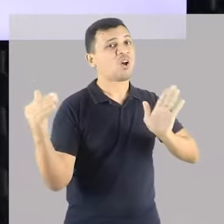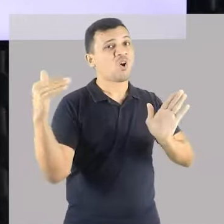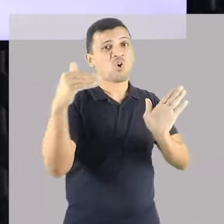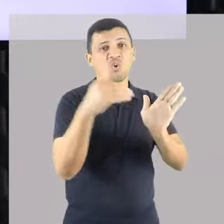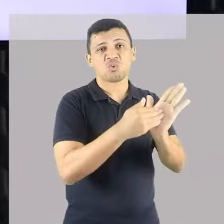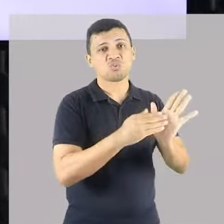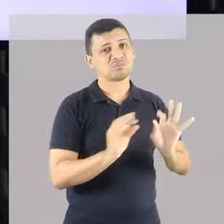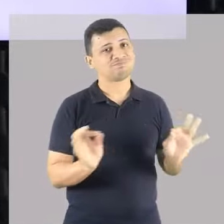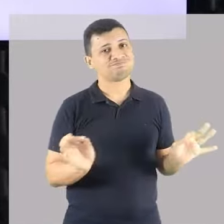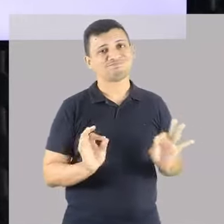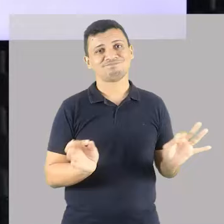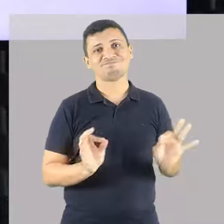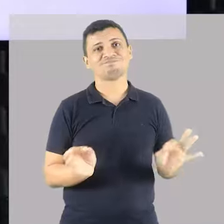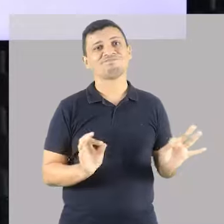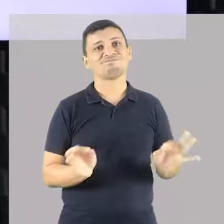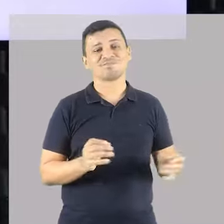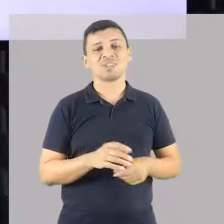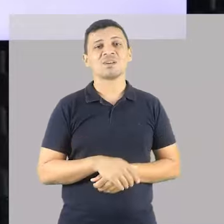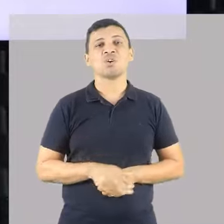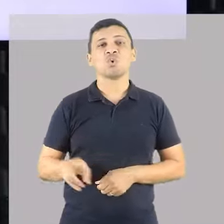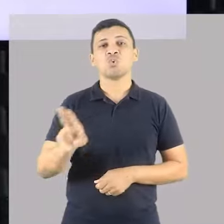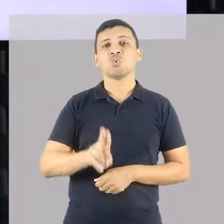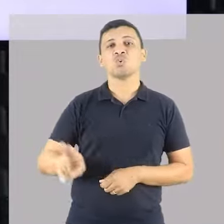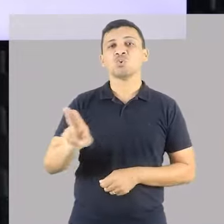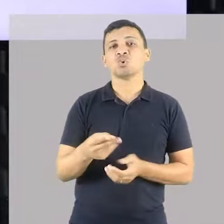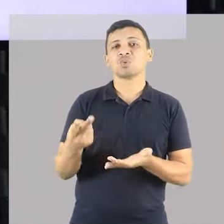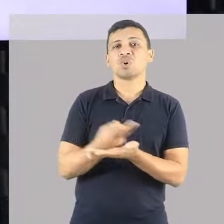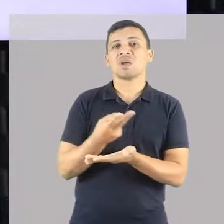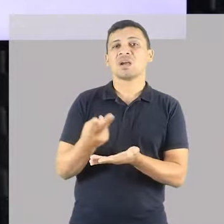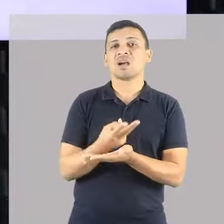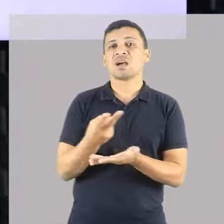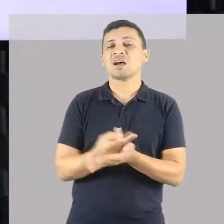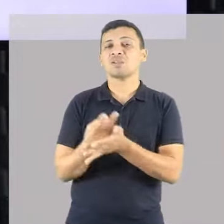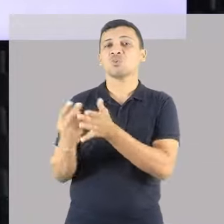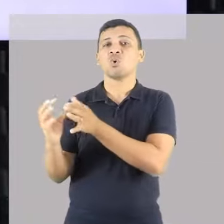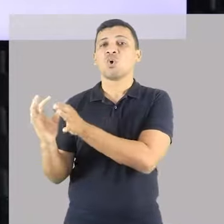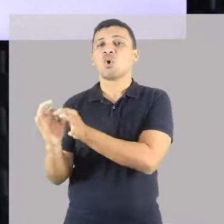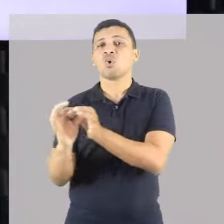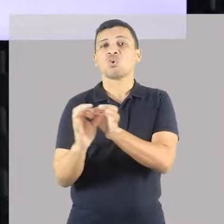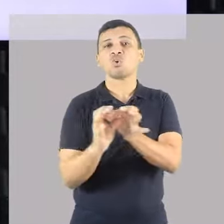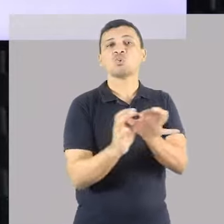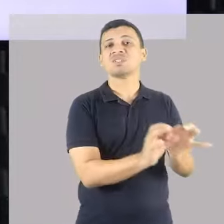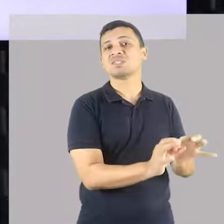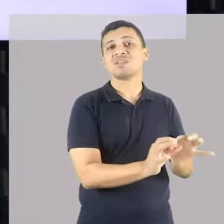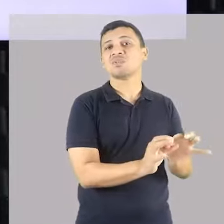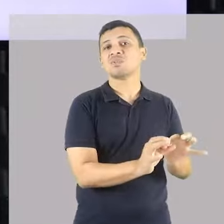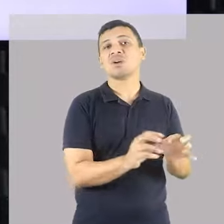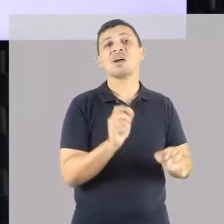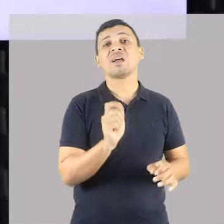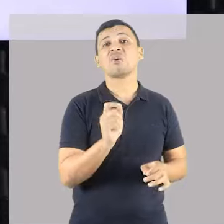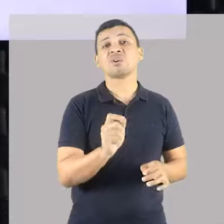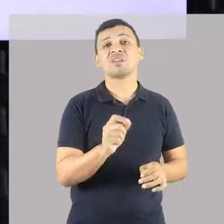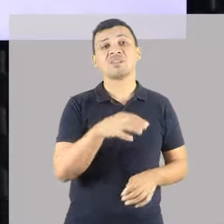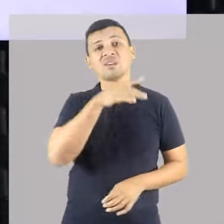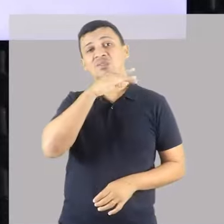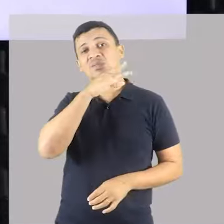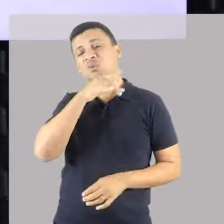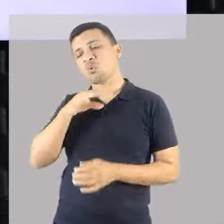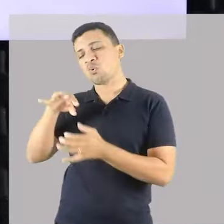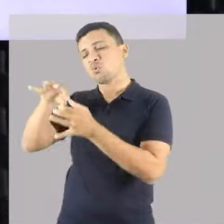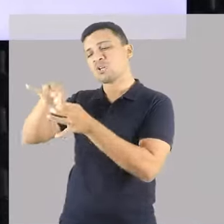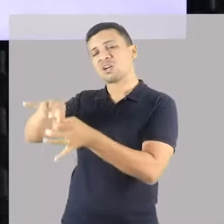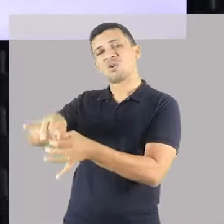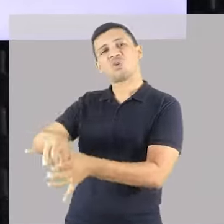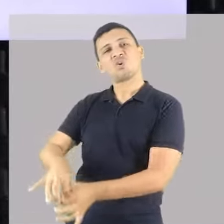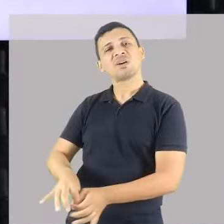da informação anterior então eu pelo mau uso do elemento coesivo eu comprometi a coerência do texto que é